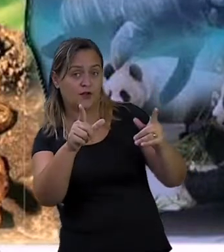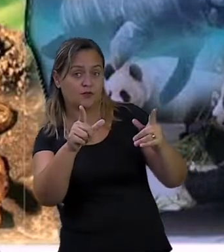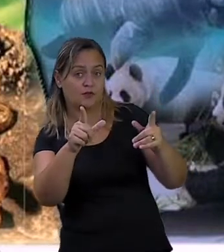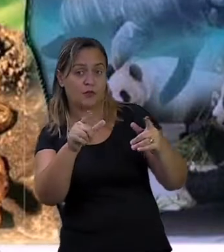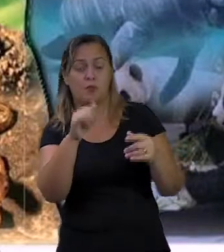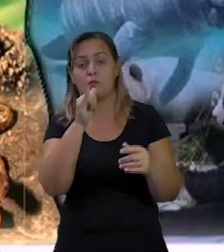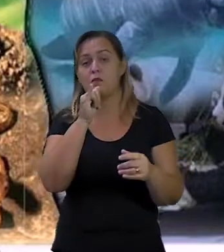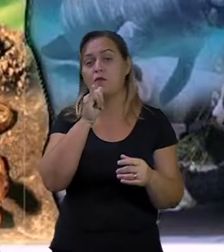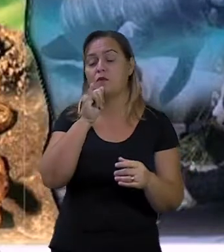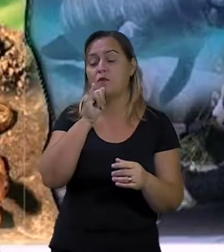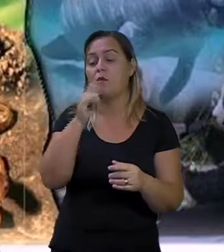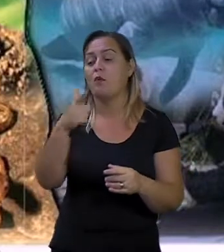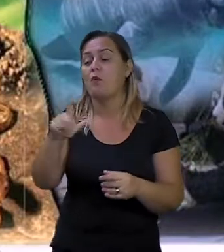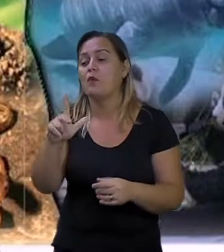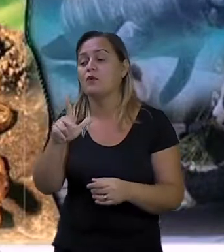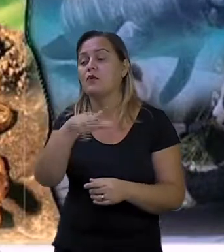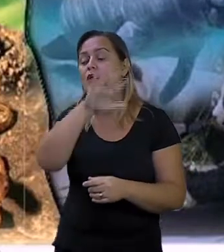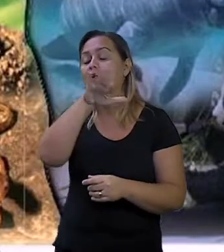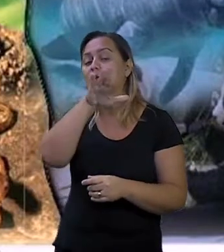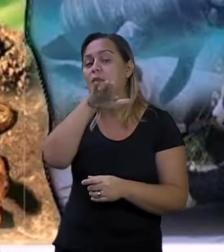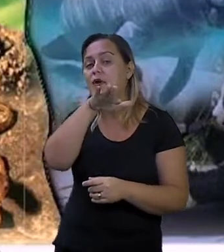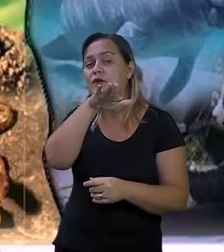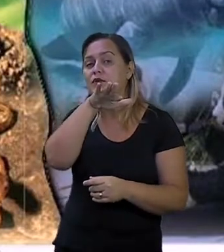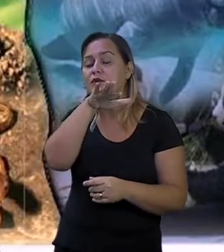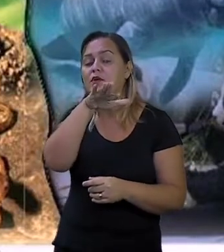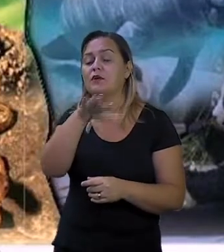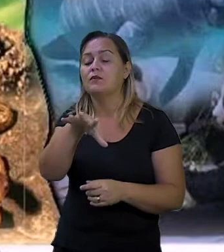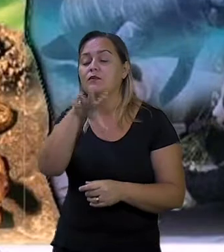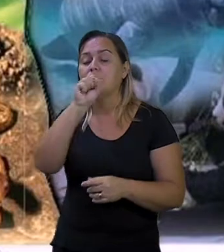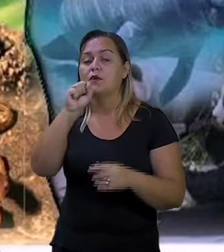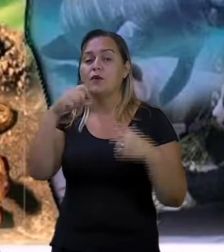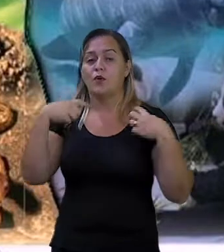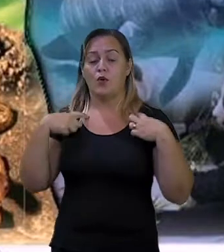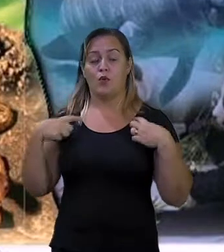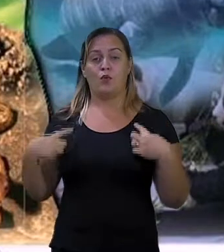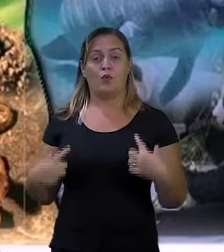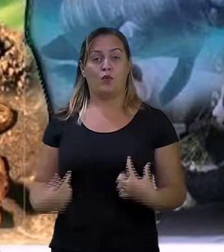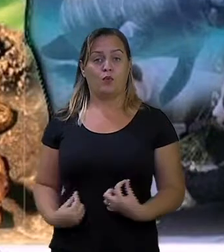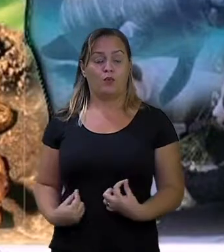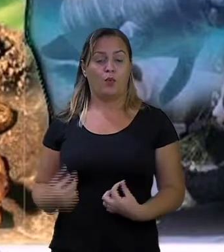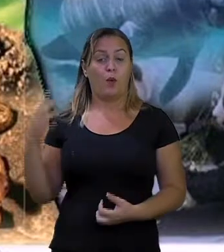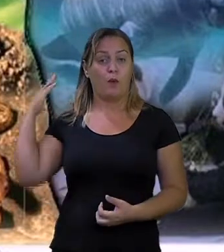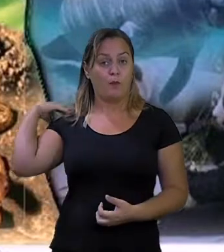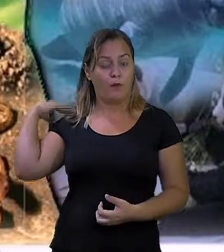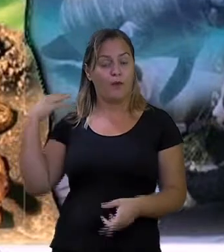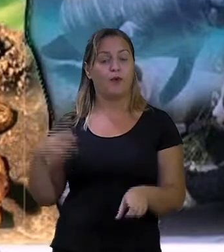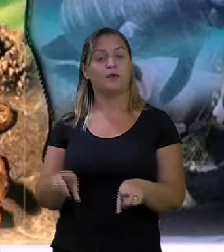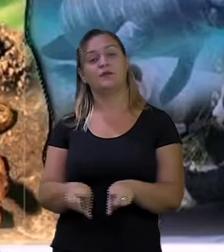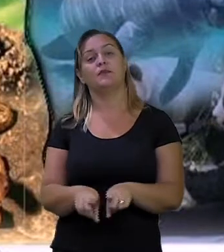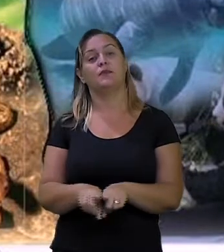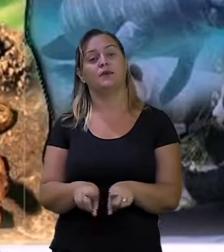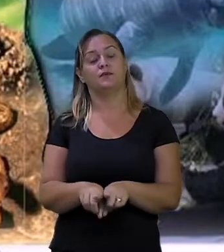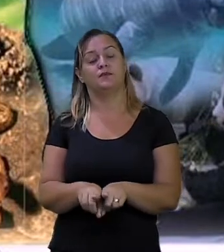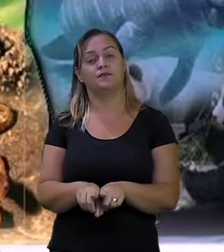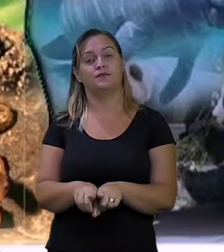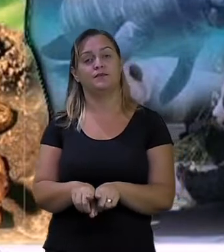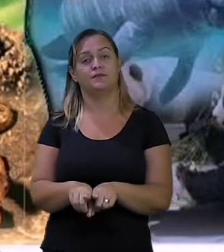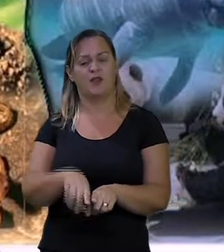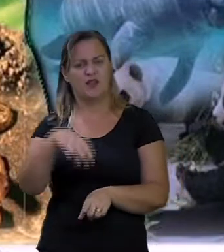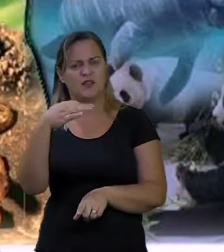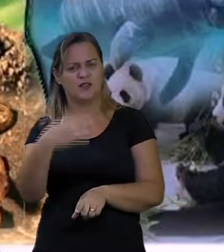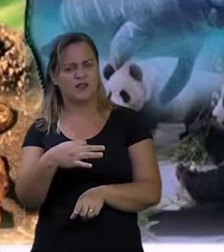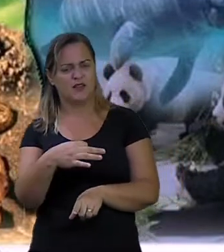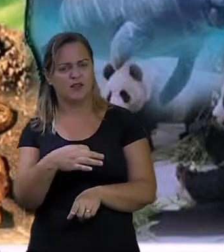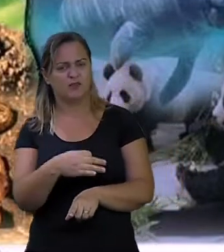respirar através dos pulmões. Ou seja, nós temos animais que respiram através das brânquias e nós